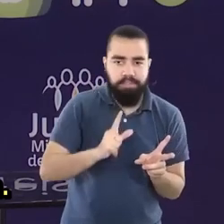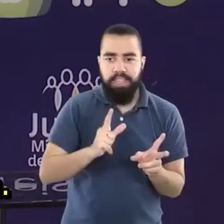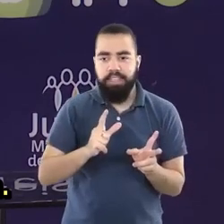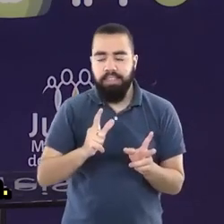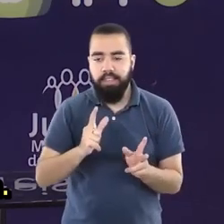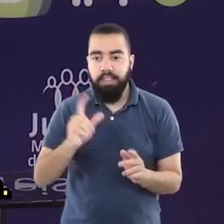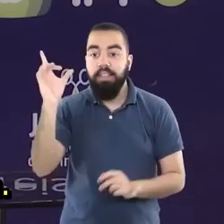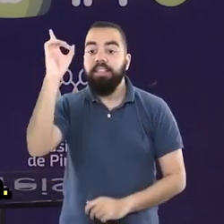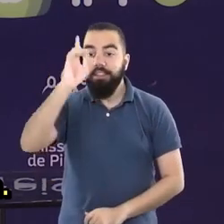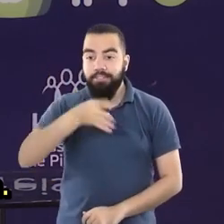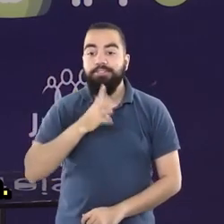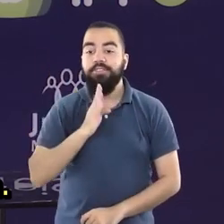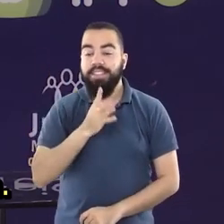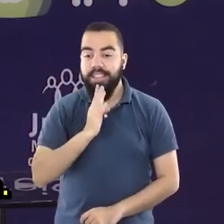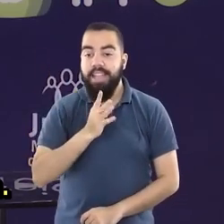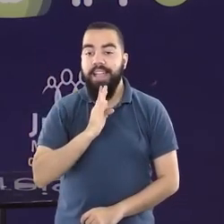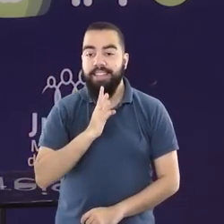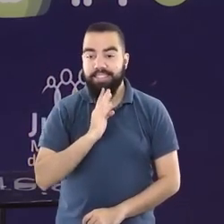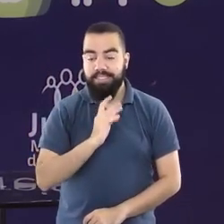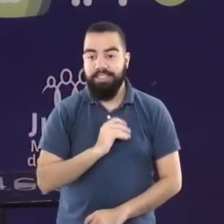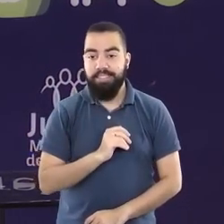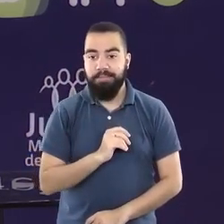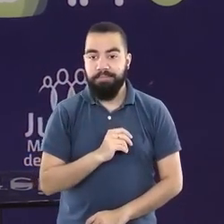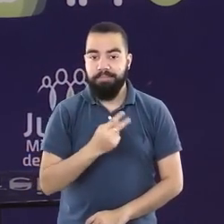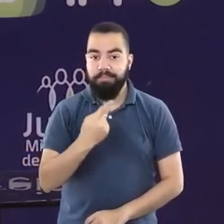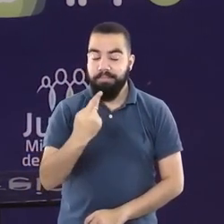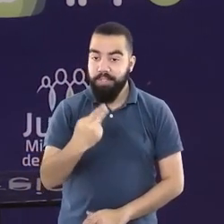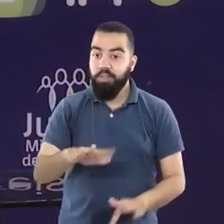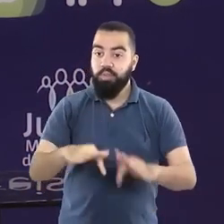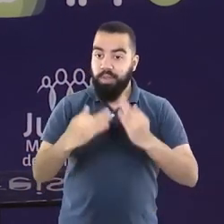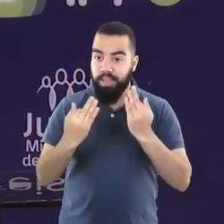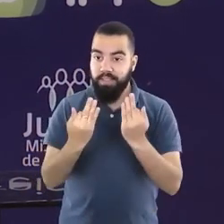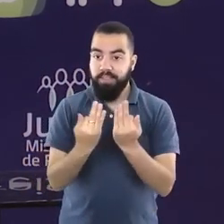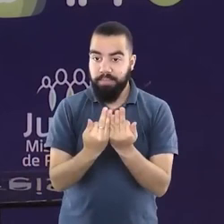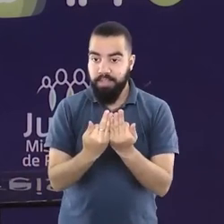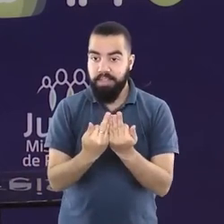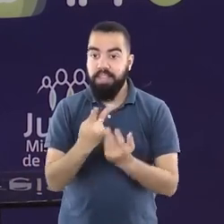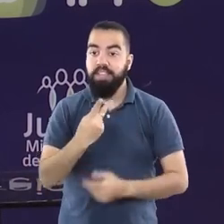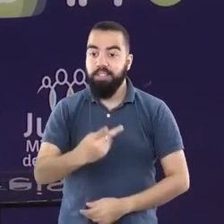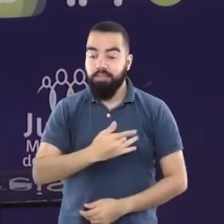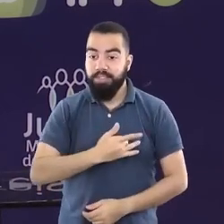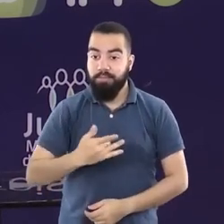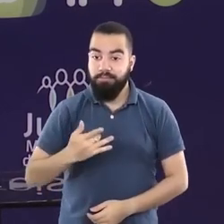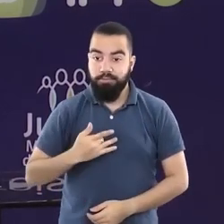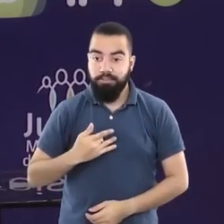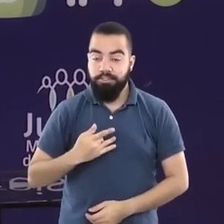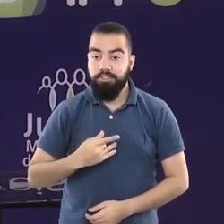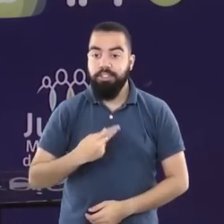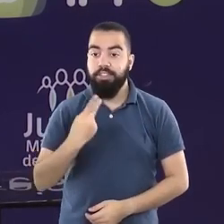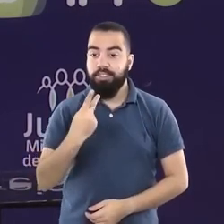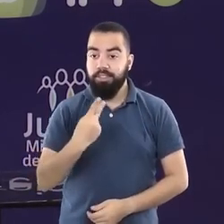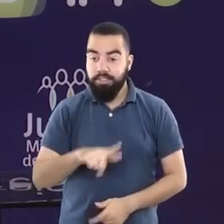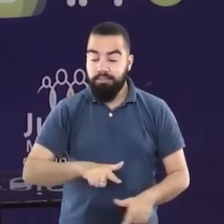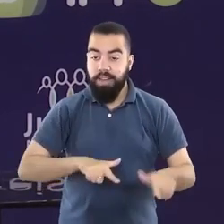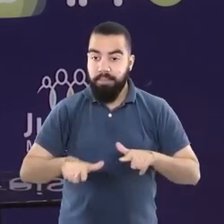a sua história, a sua vida, a sua casa. O que Ele fez com Jó, pode fazer com você.